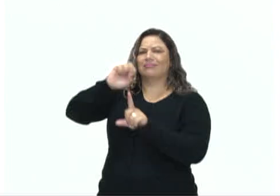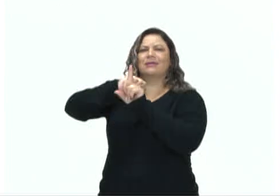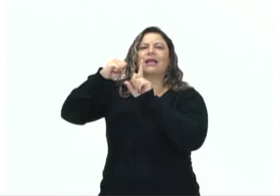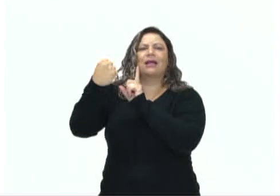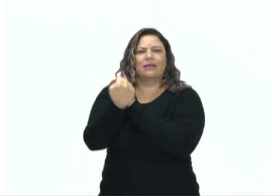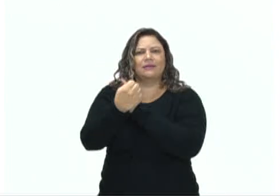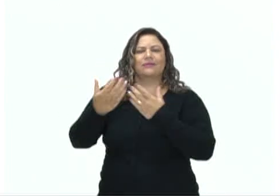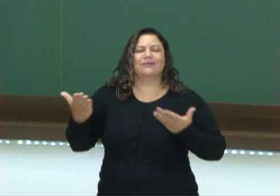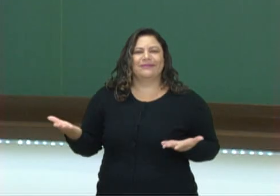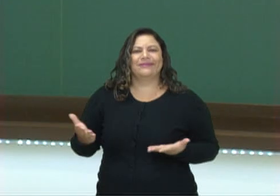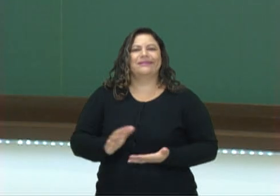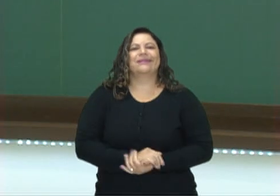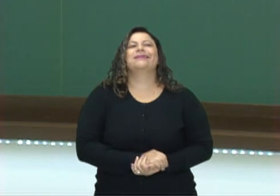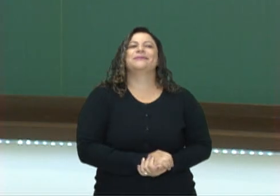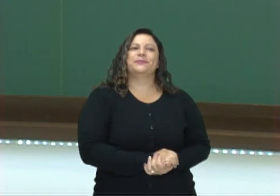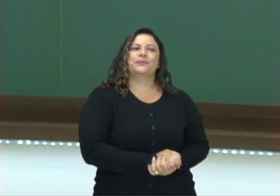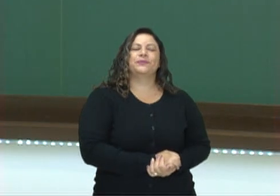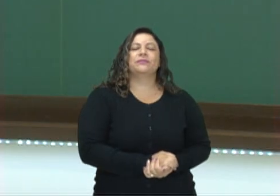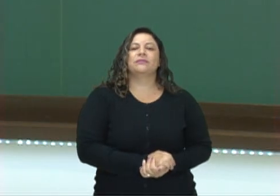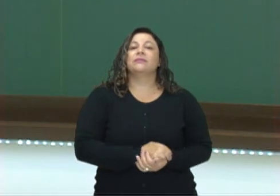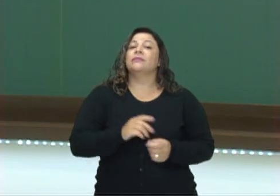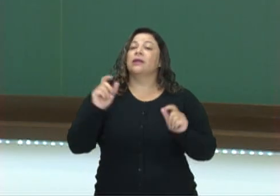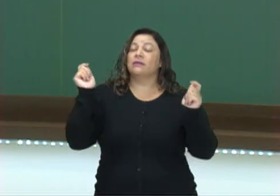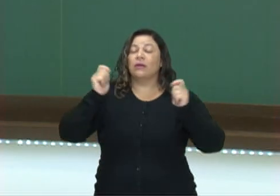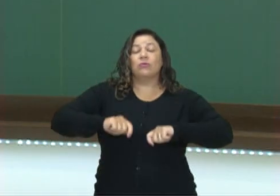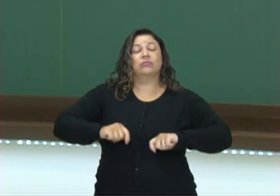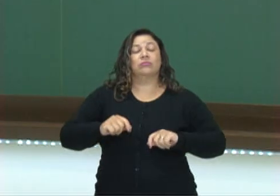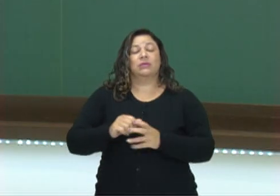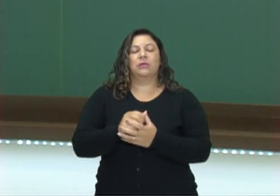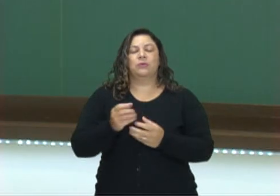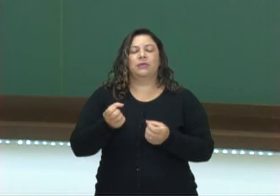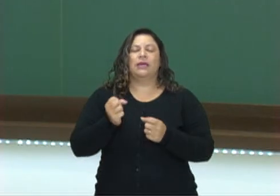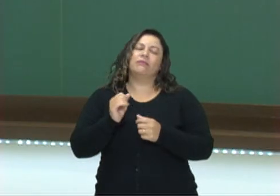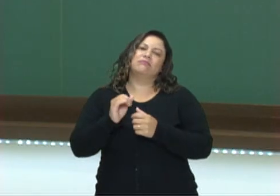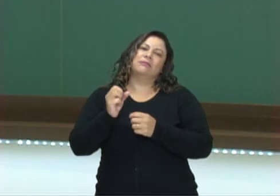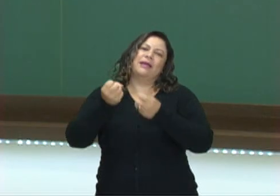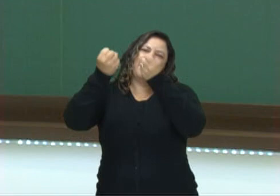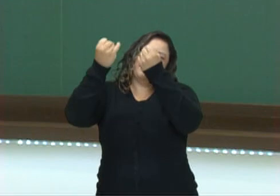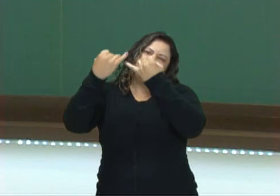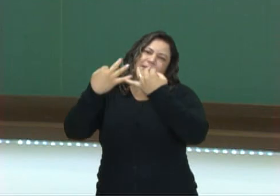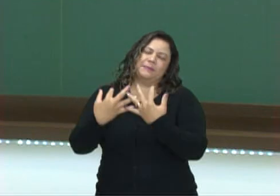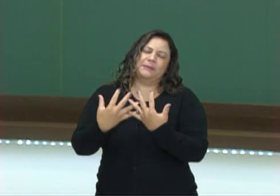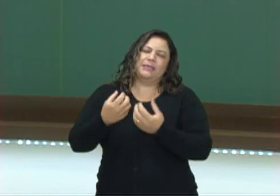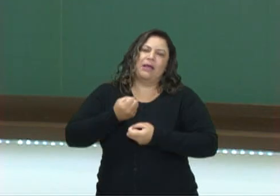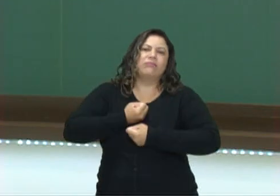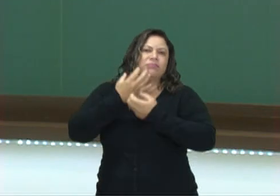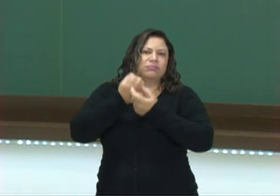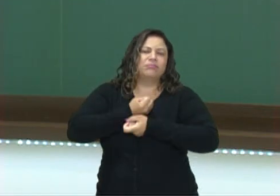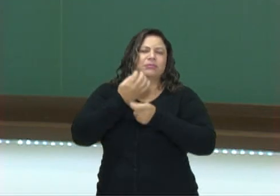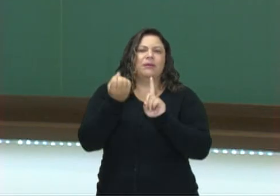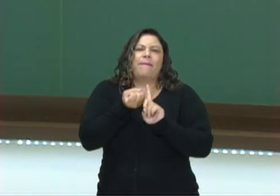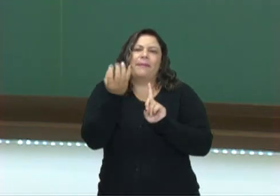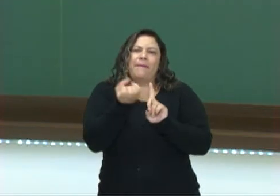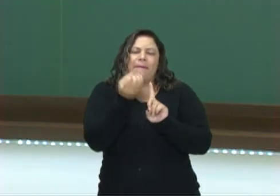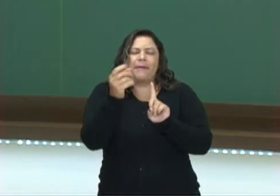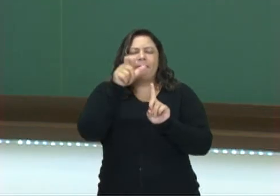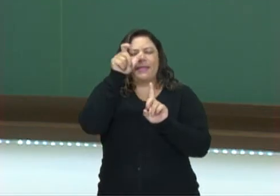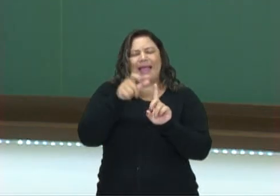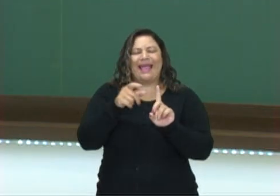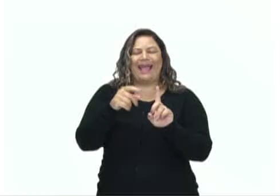sociedade. Então, nós temos aqui o depoimento da noiva e ela comentou o acontecimento, então ela comentou o